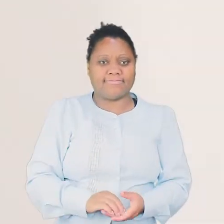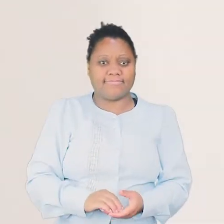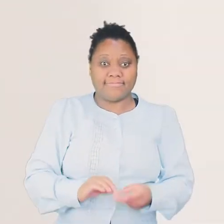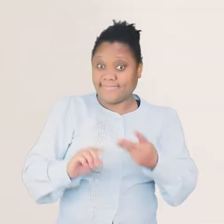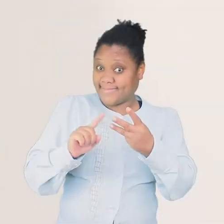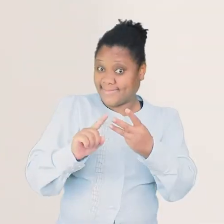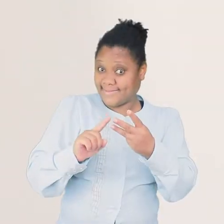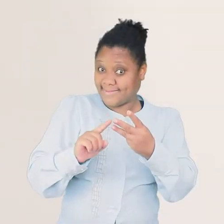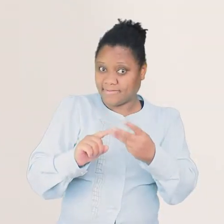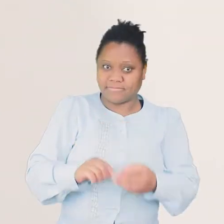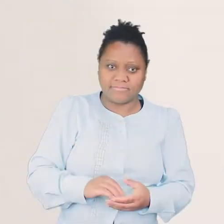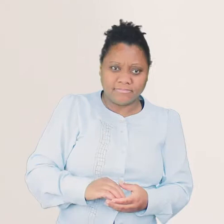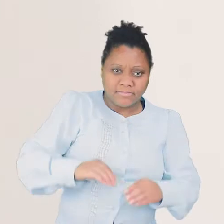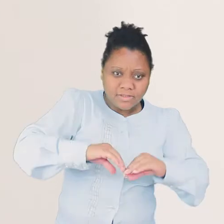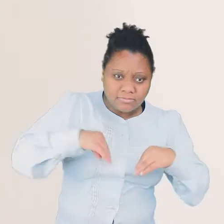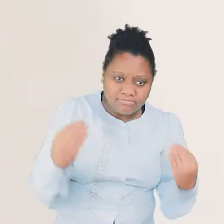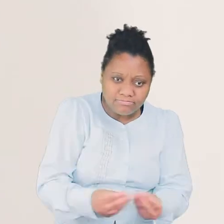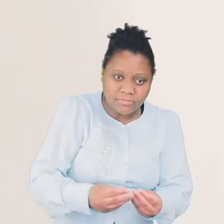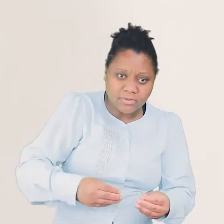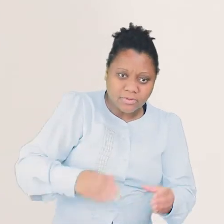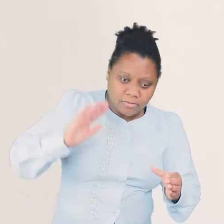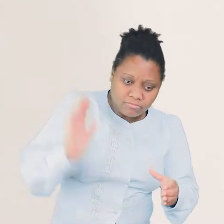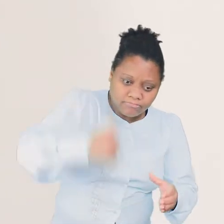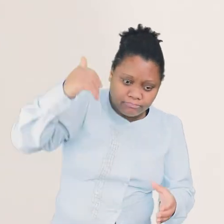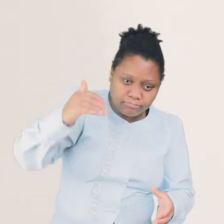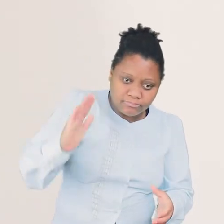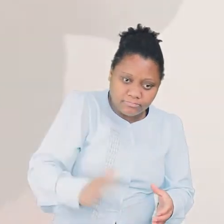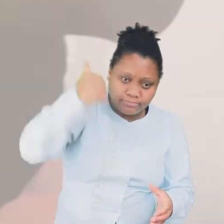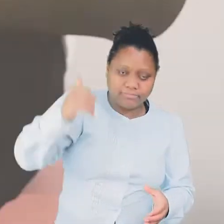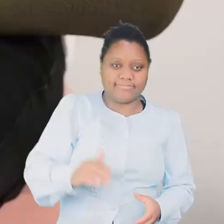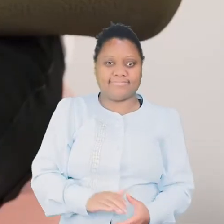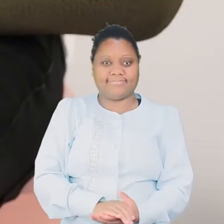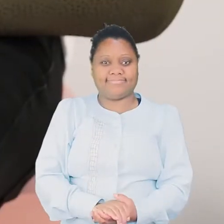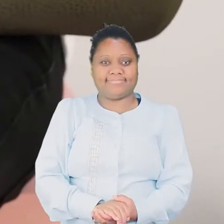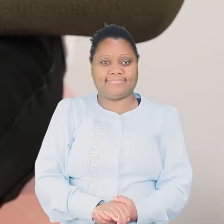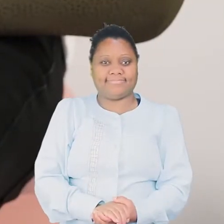O som kak, emitido com uma passada de mão na borda.